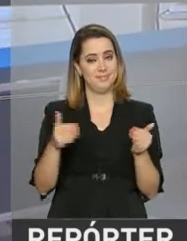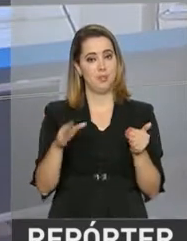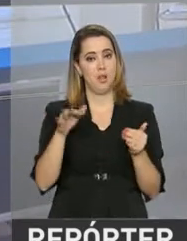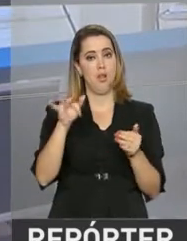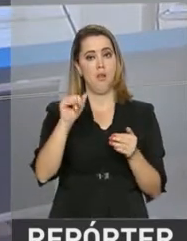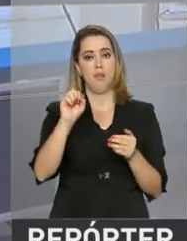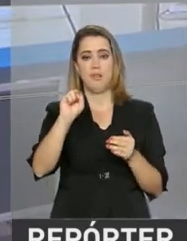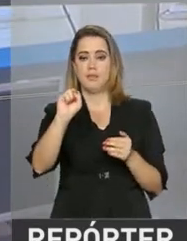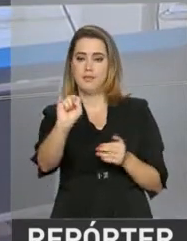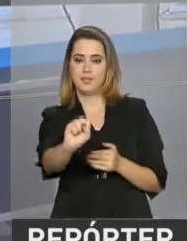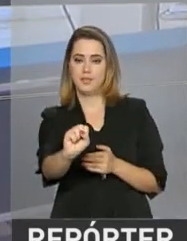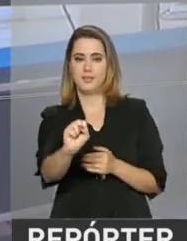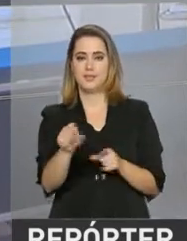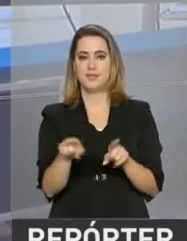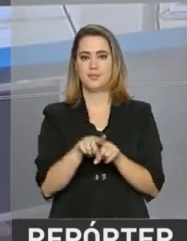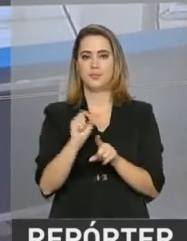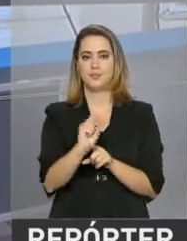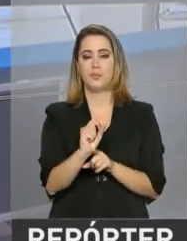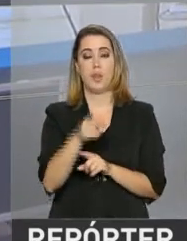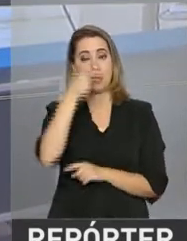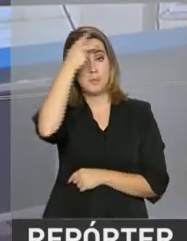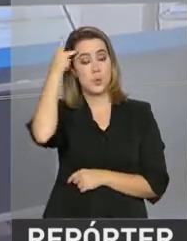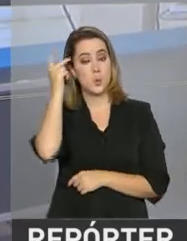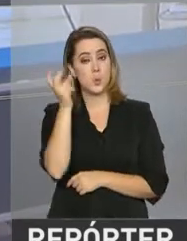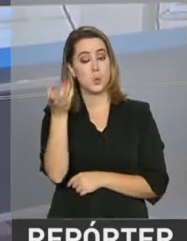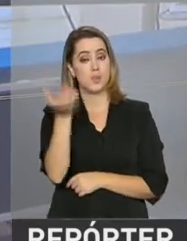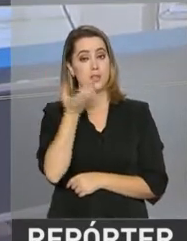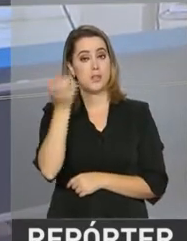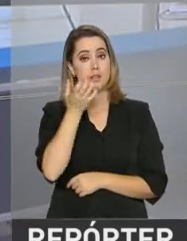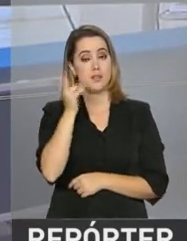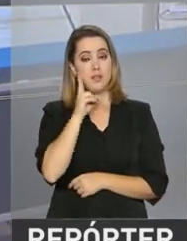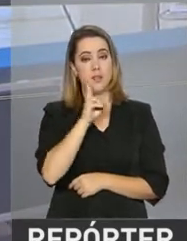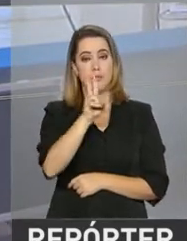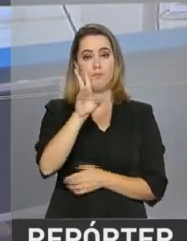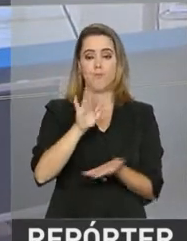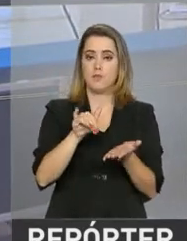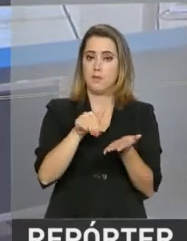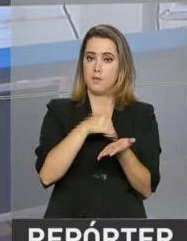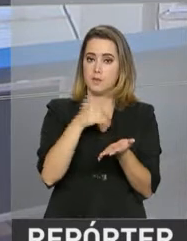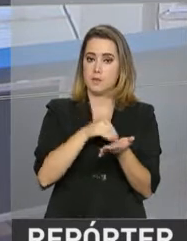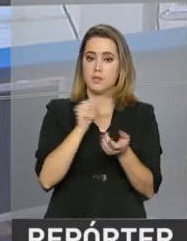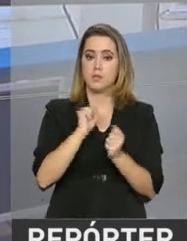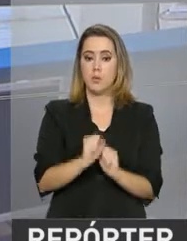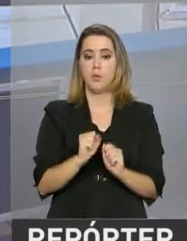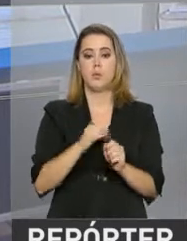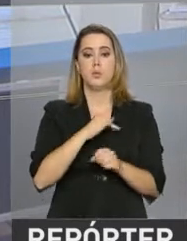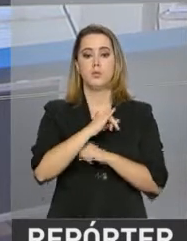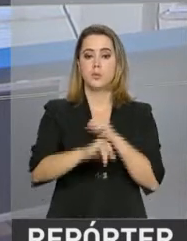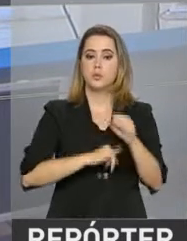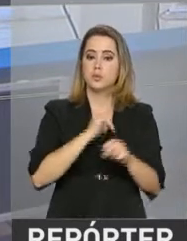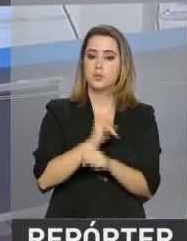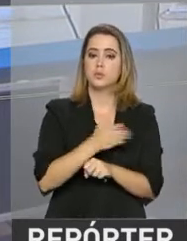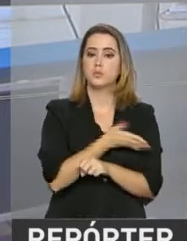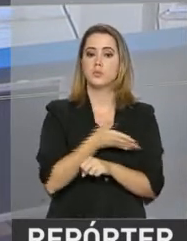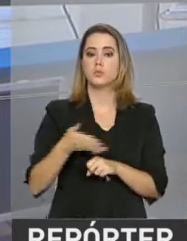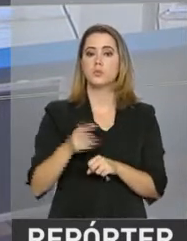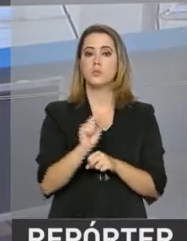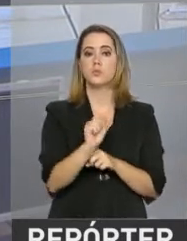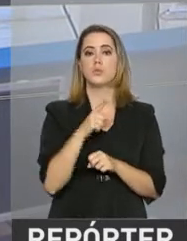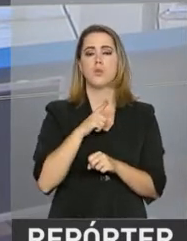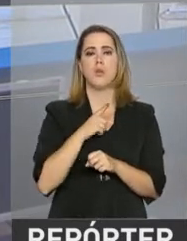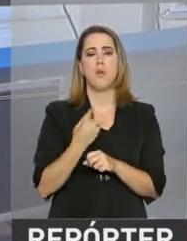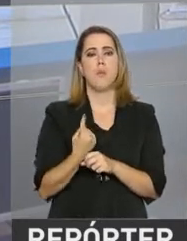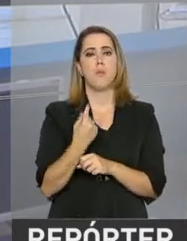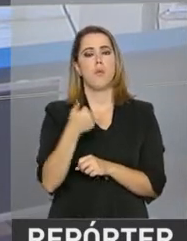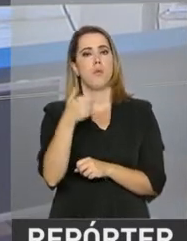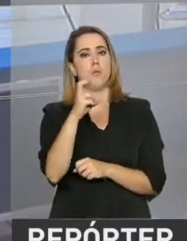de Financiamento Estudantil, FIES. Os interessados podem acessar o site do programa até a próxima sexta-feira para concorrer a